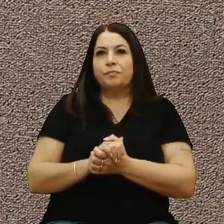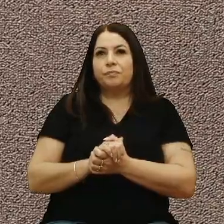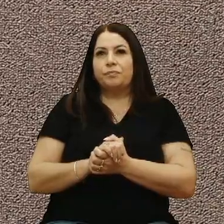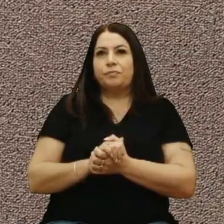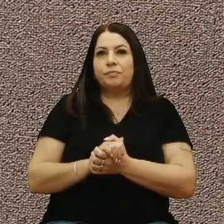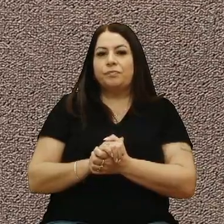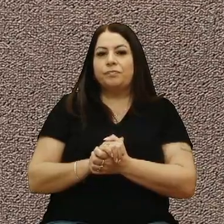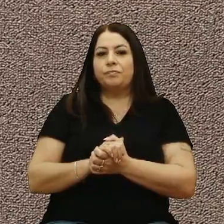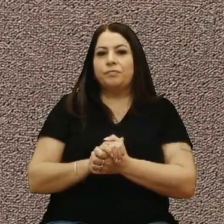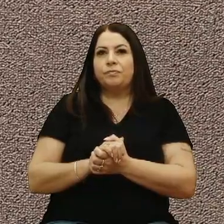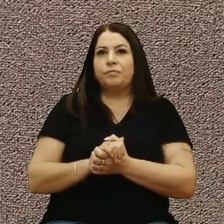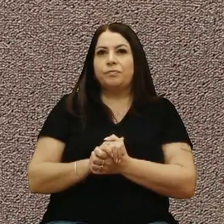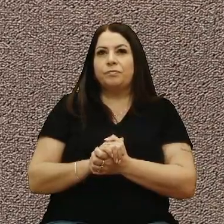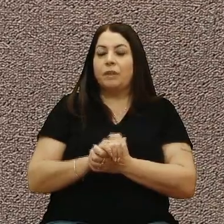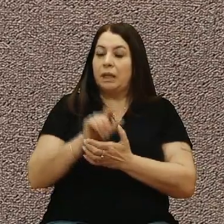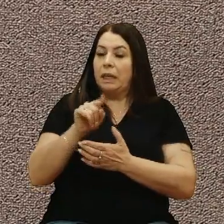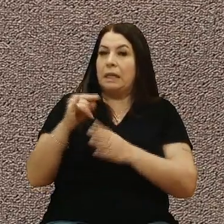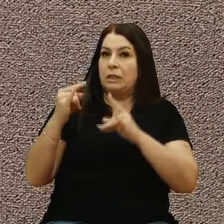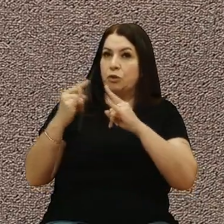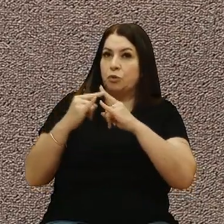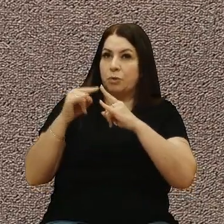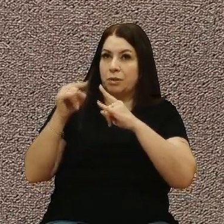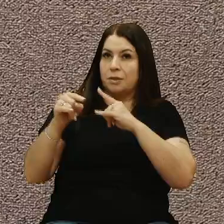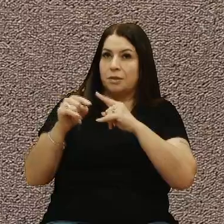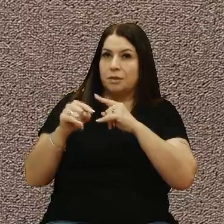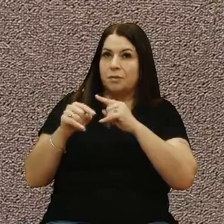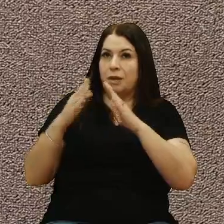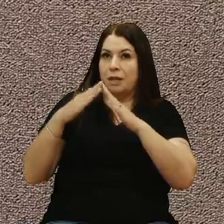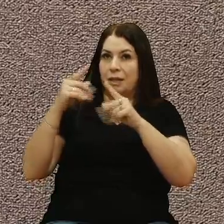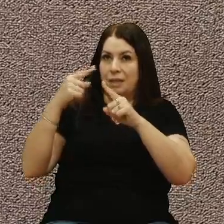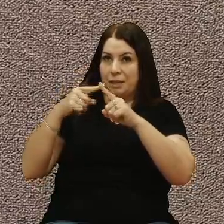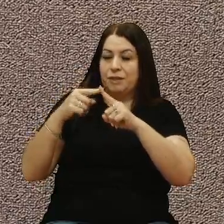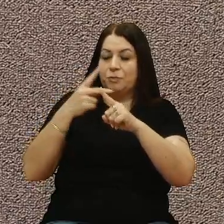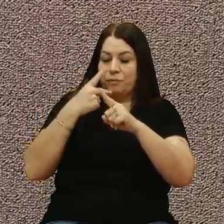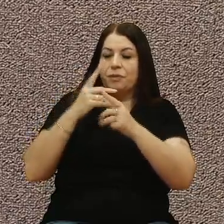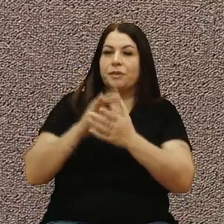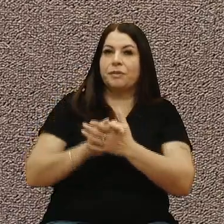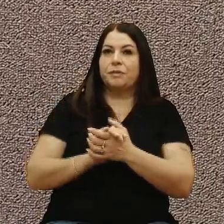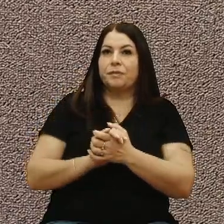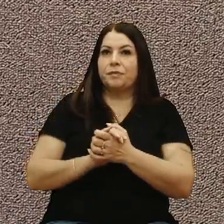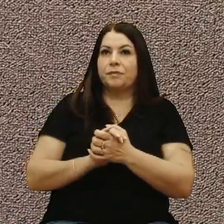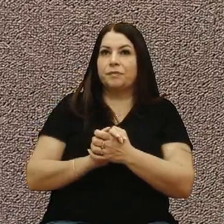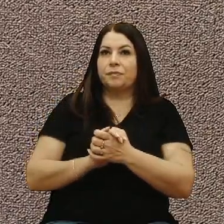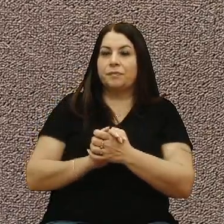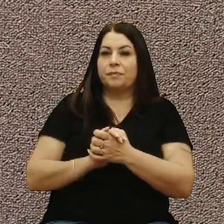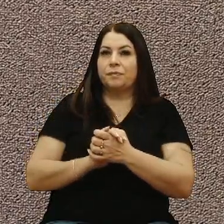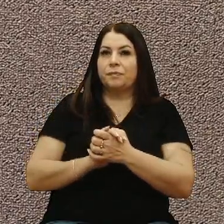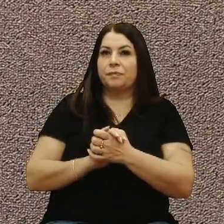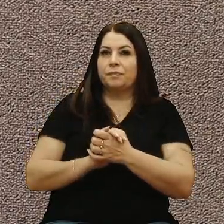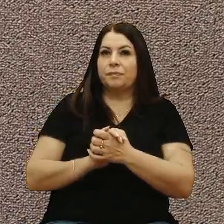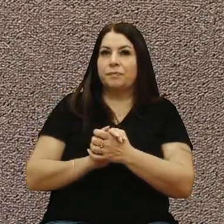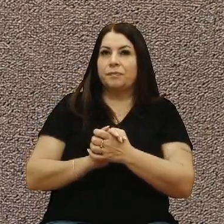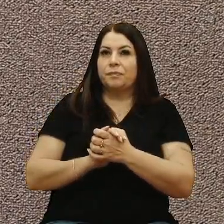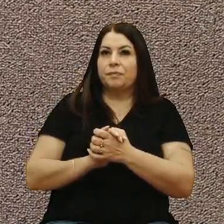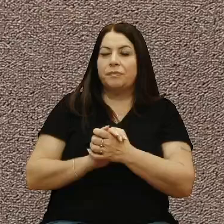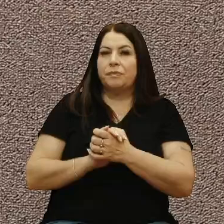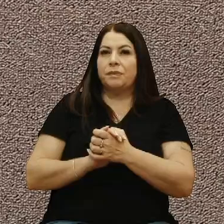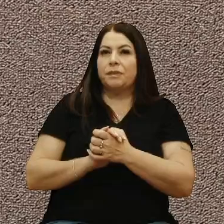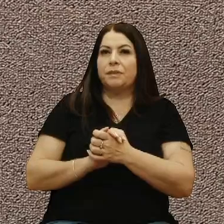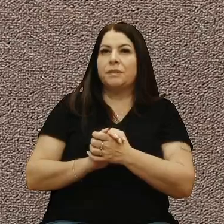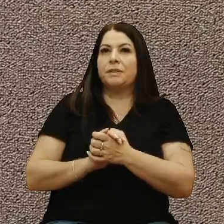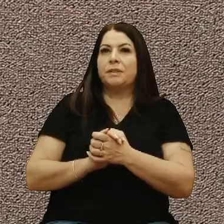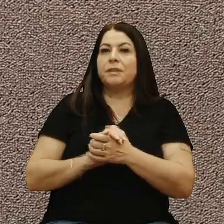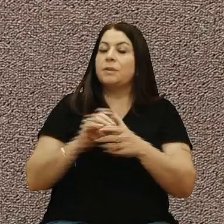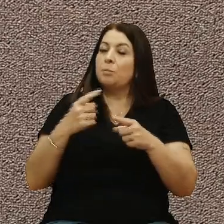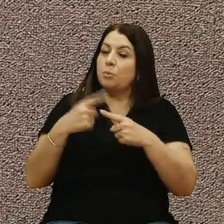E essa instituição declara a paróquia, então, como eu já falei, como mais deslumbrante da América